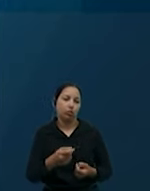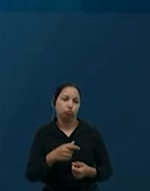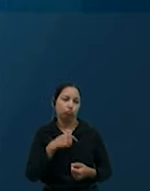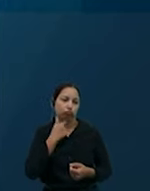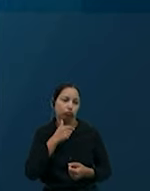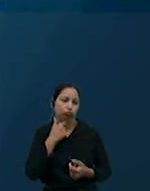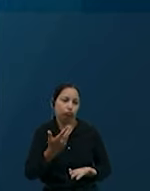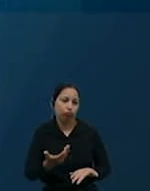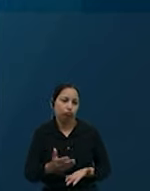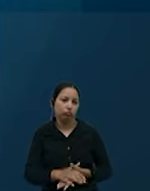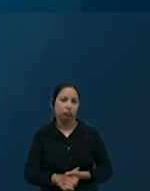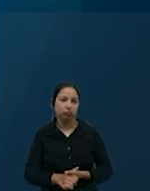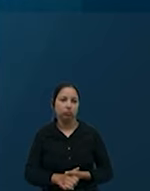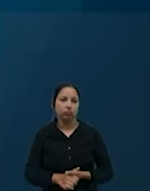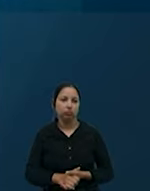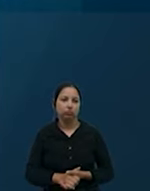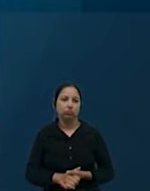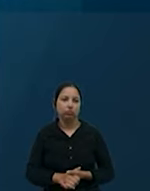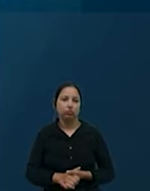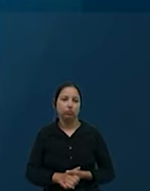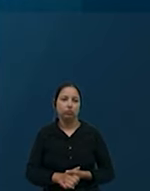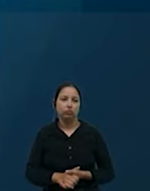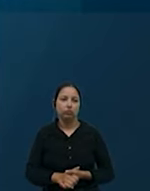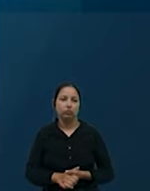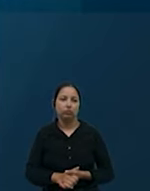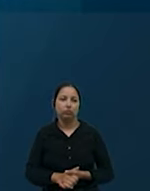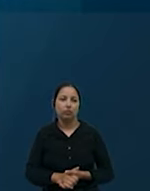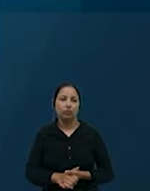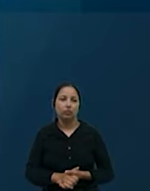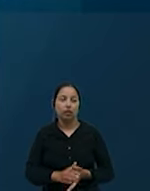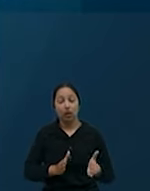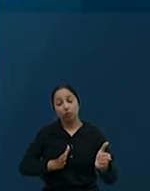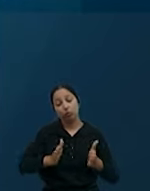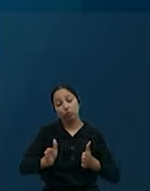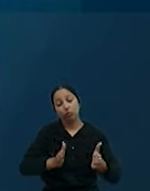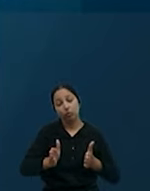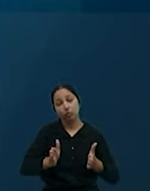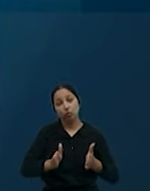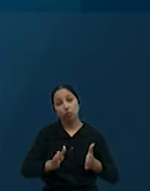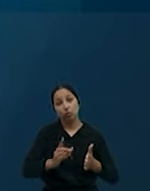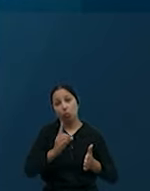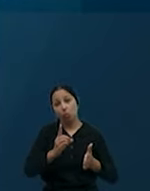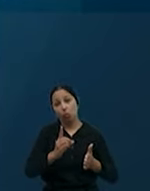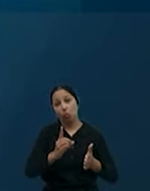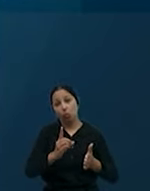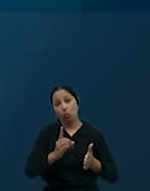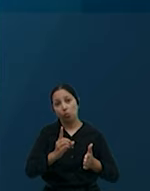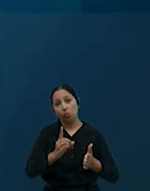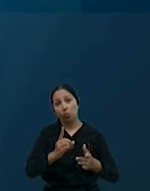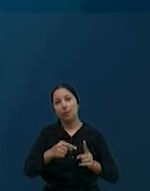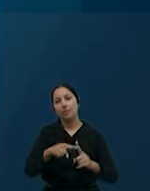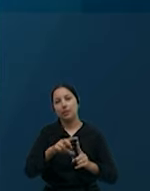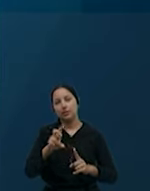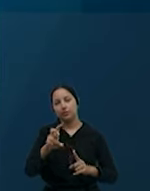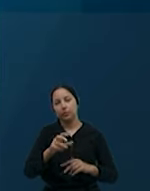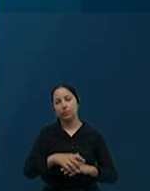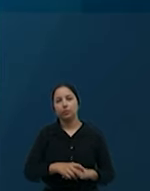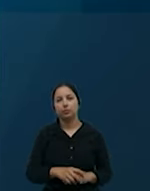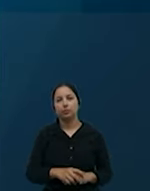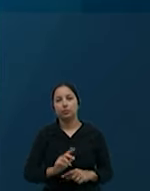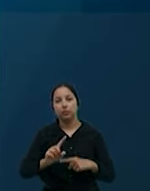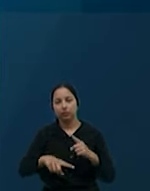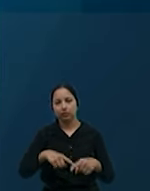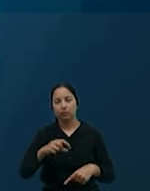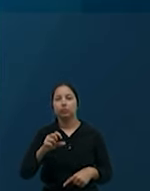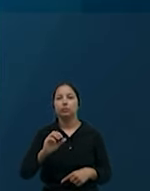né? Isso aí é importante, dentro do prazo de um ano, mais cinco. Depois, o Supremo Tribunal Federal, vamos ver se a doutora